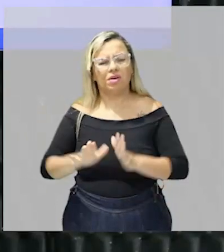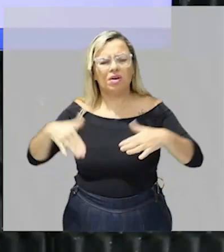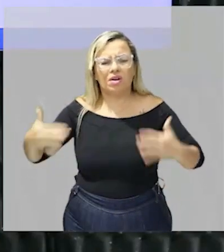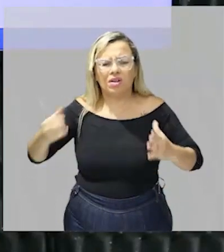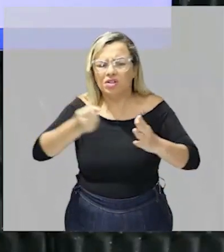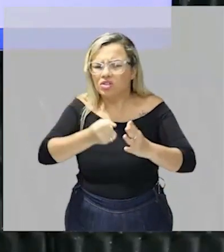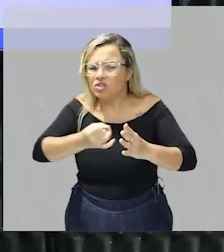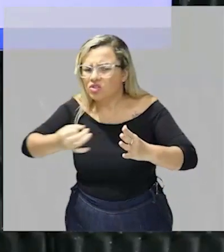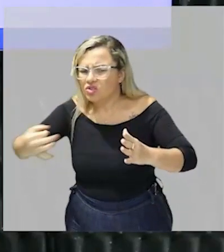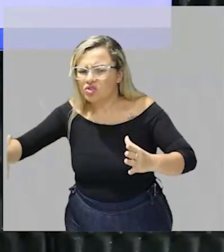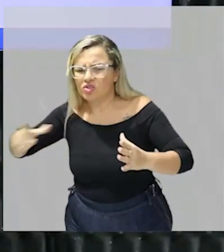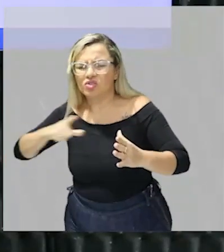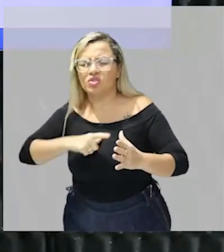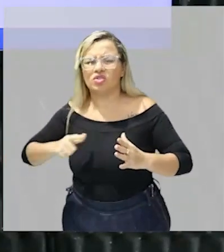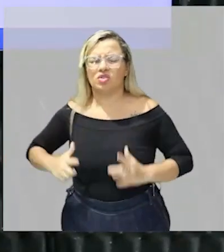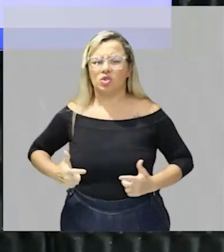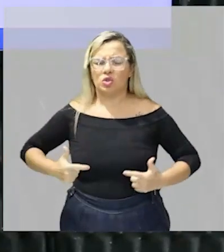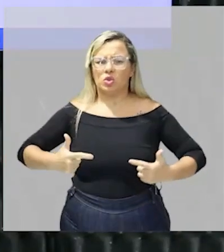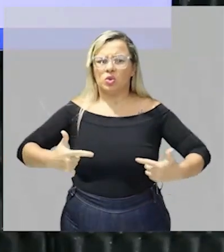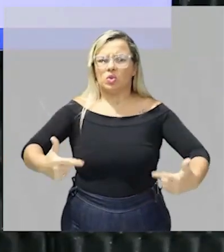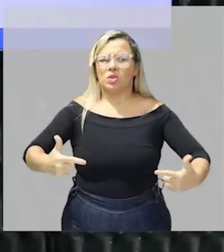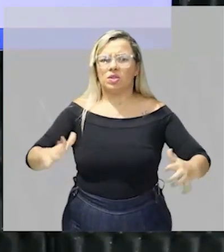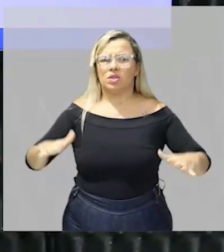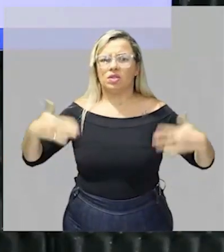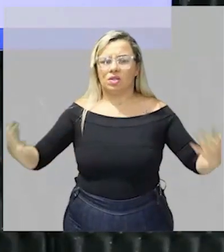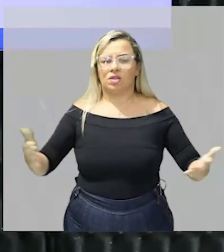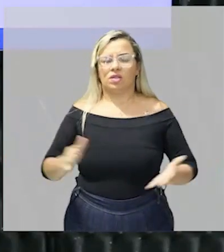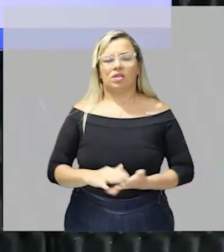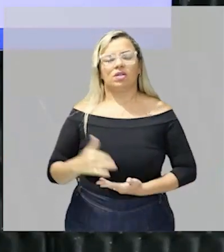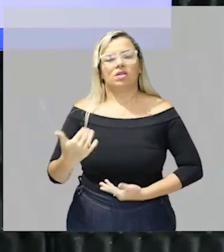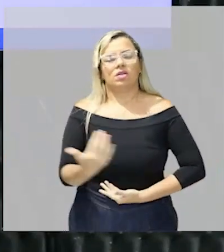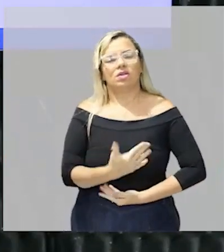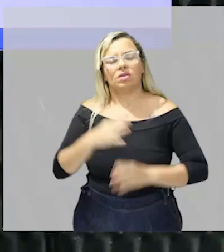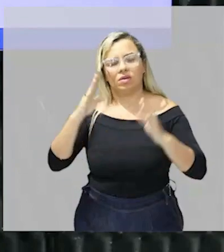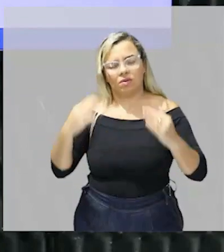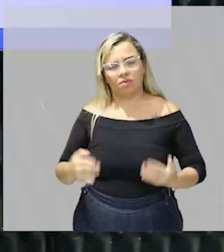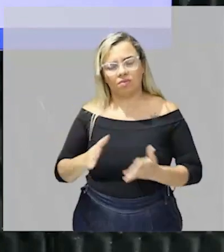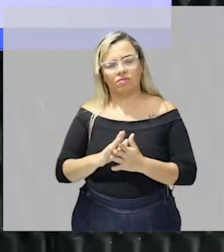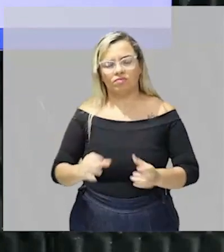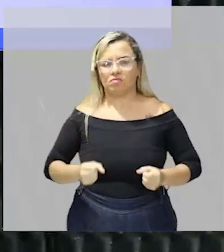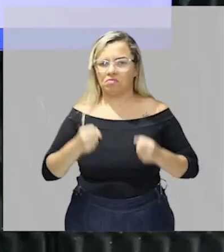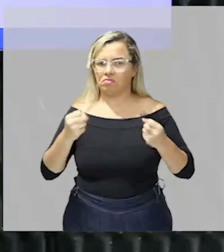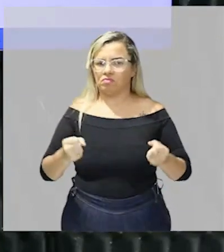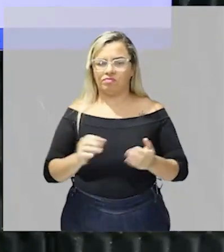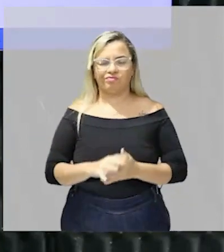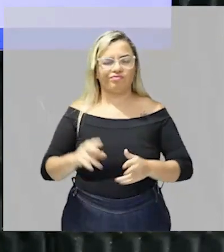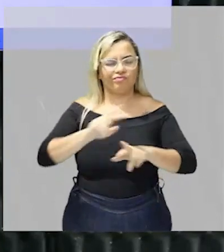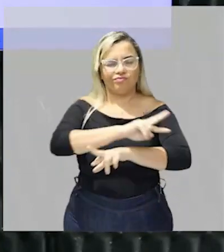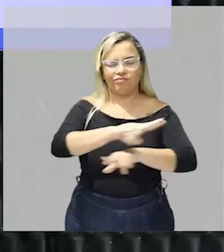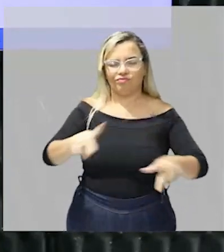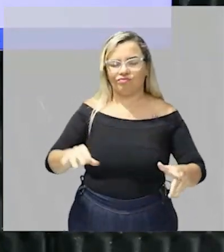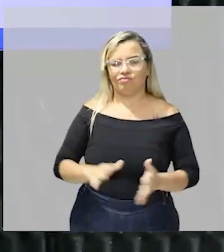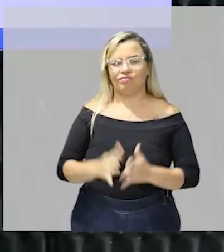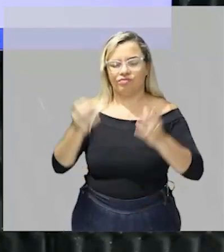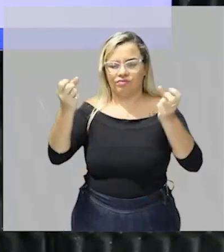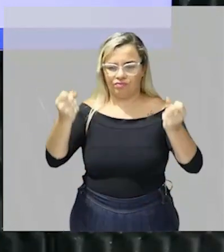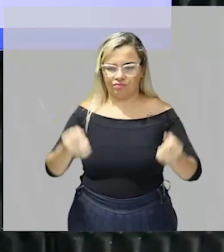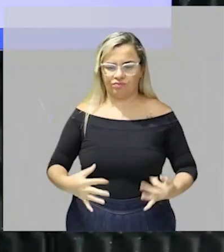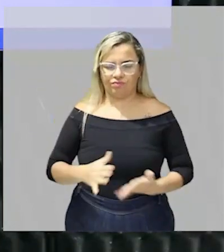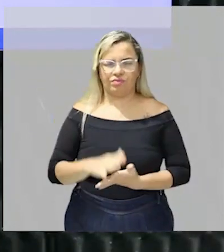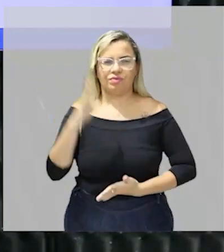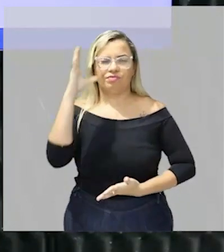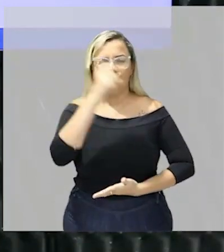isso? Ora, se nós analisarmos, nós podemos ter várias explicações. De